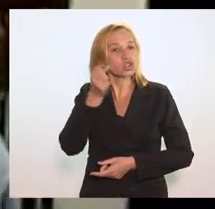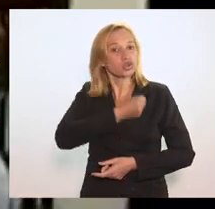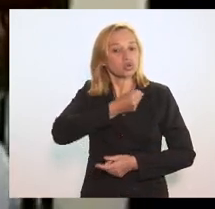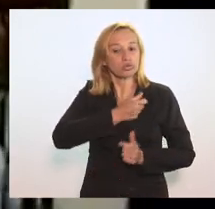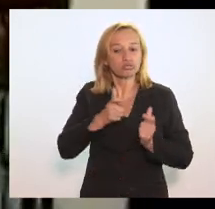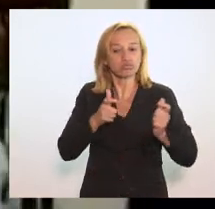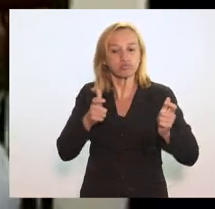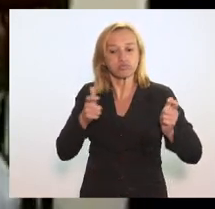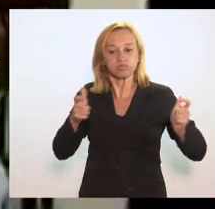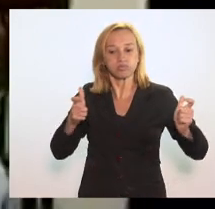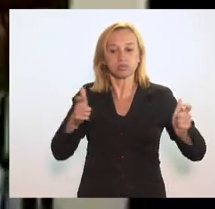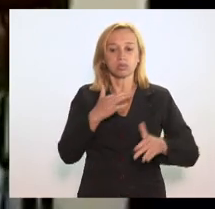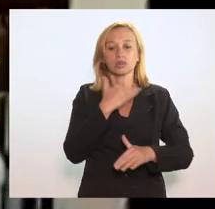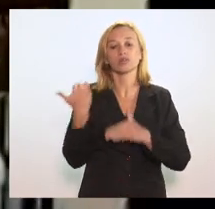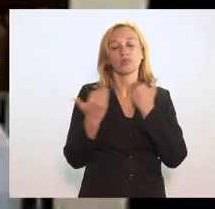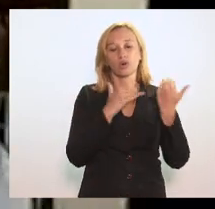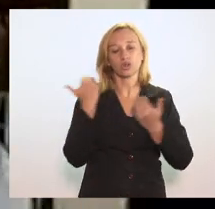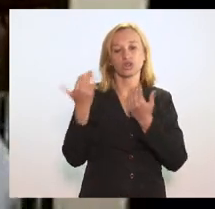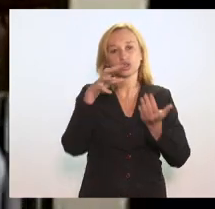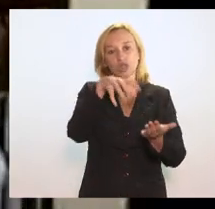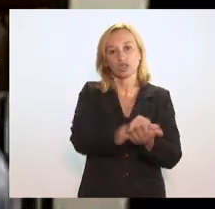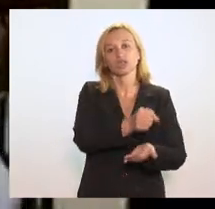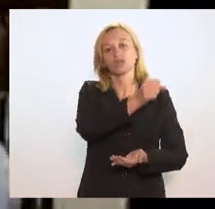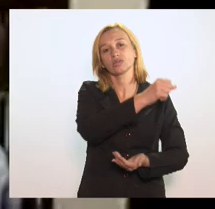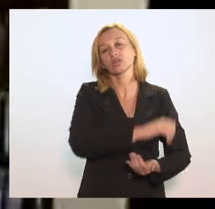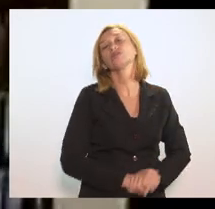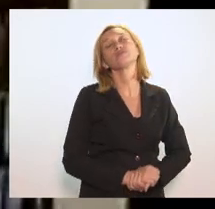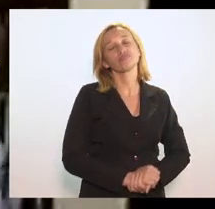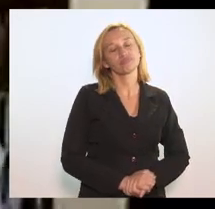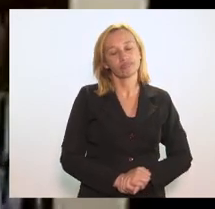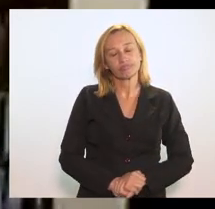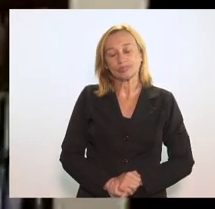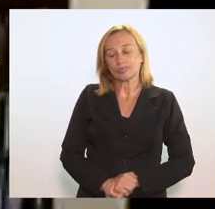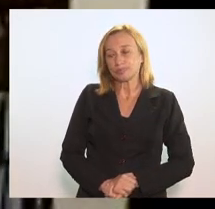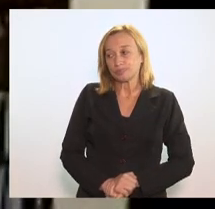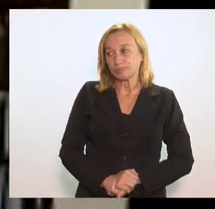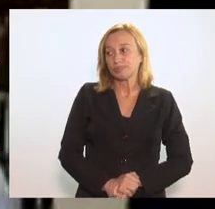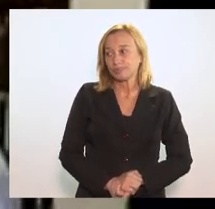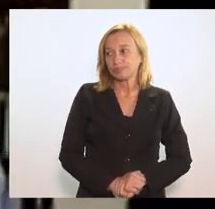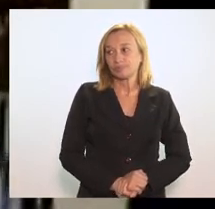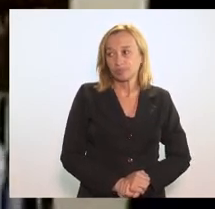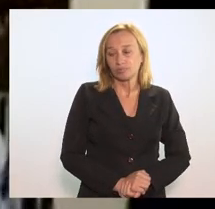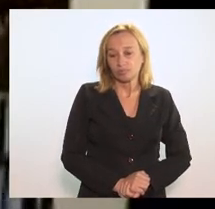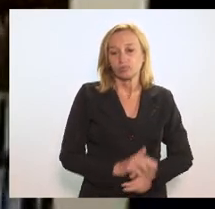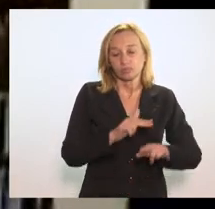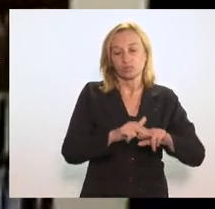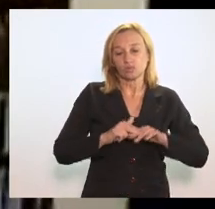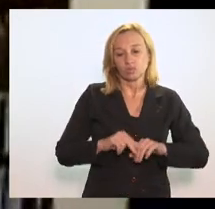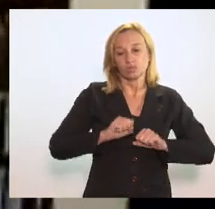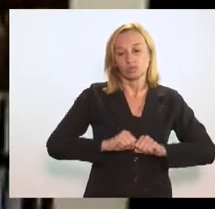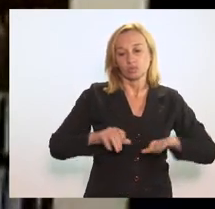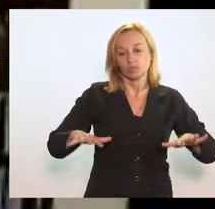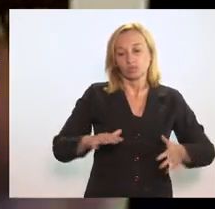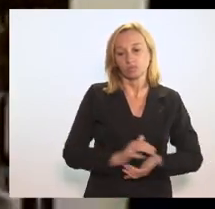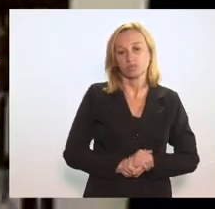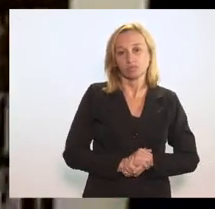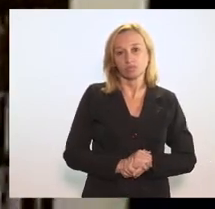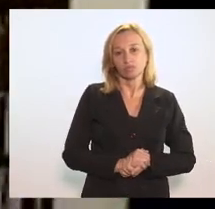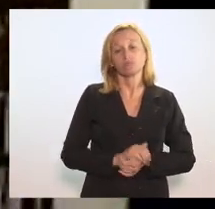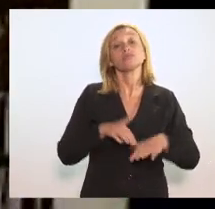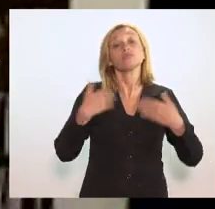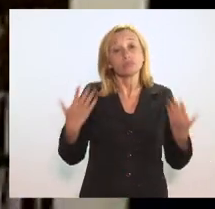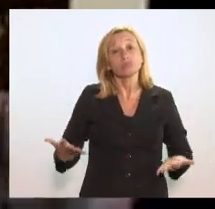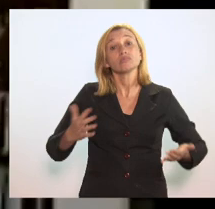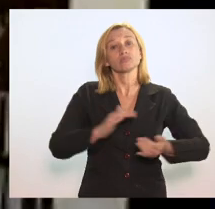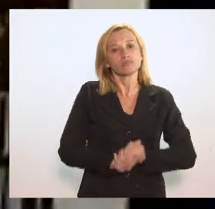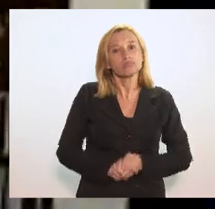o número, é registrado o aumento do número de mortes por conta da Covid-19. Então,